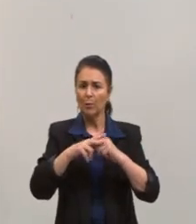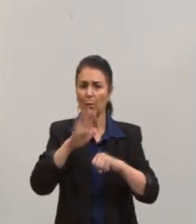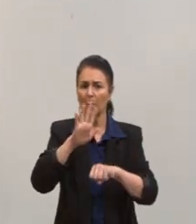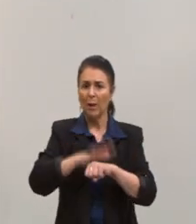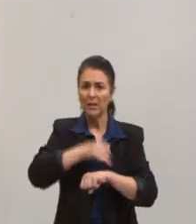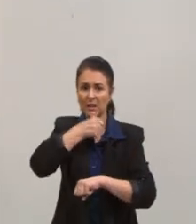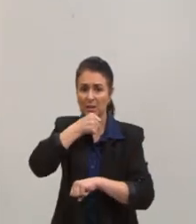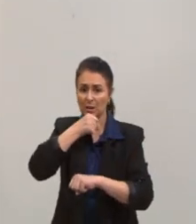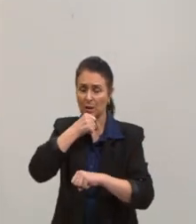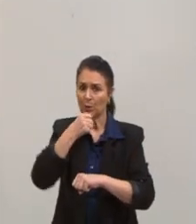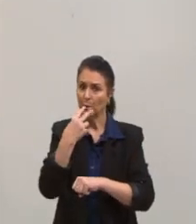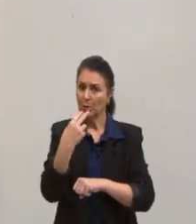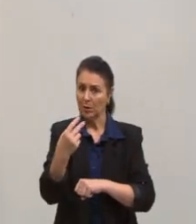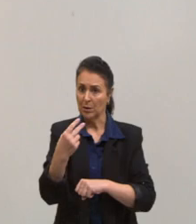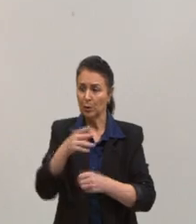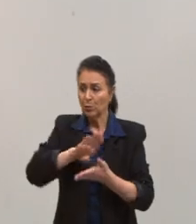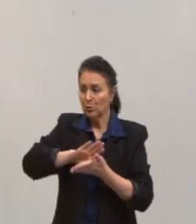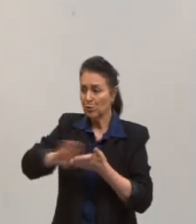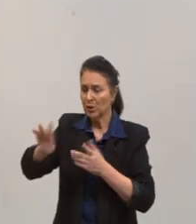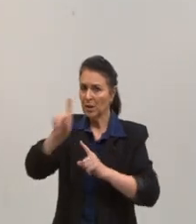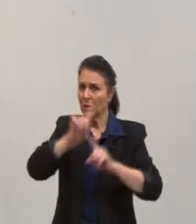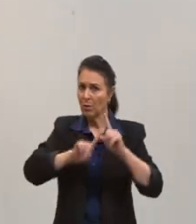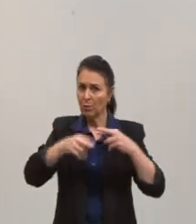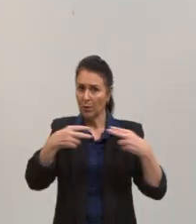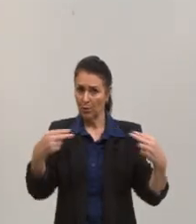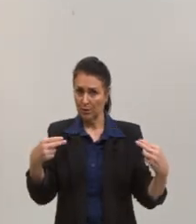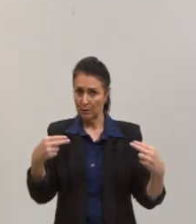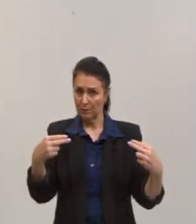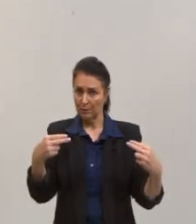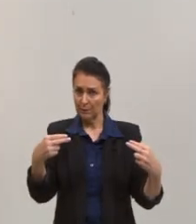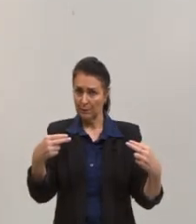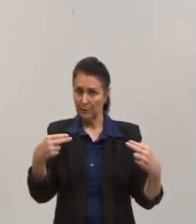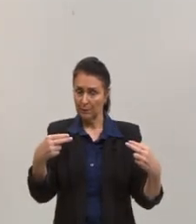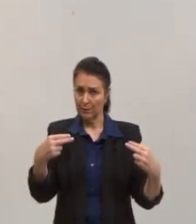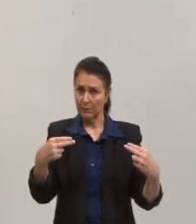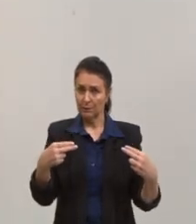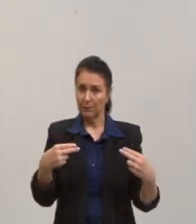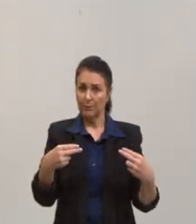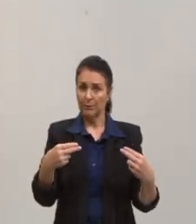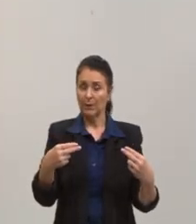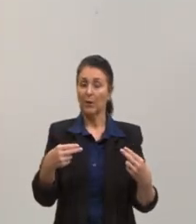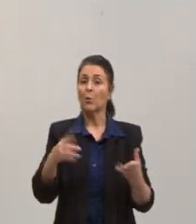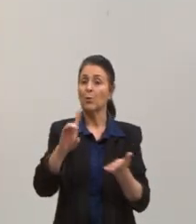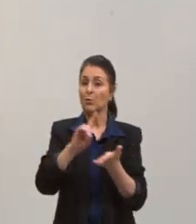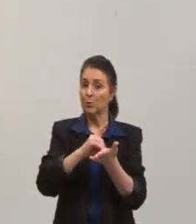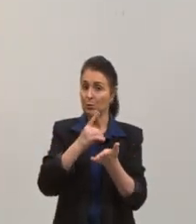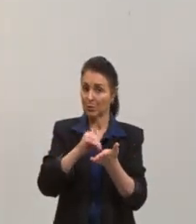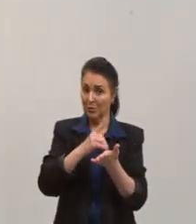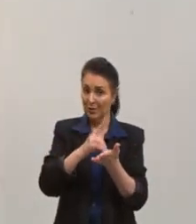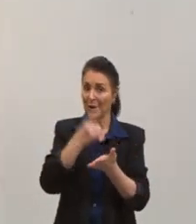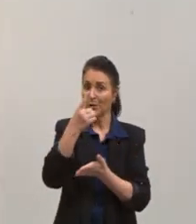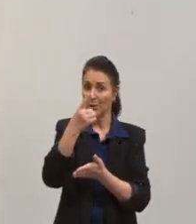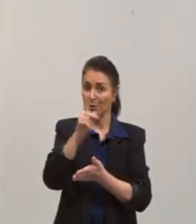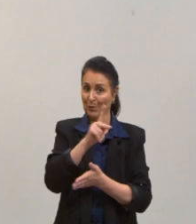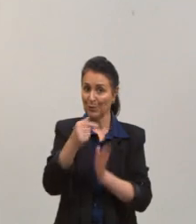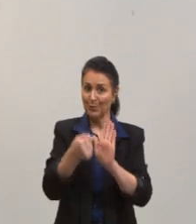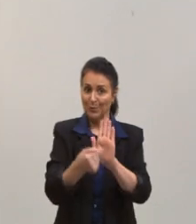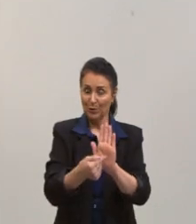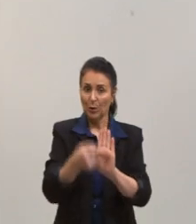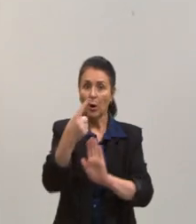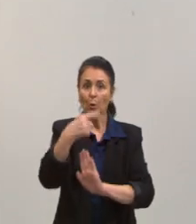antigo do inglês onde eu vou remover alguma coisa ok certo então o Colin se é outro dicionário